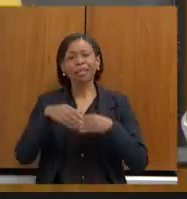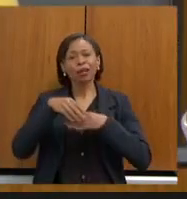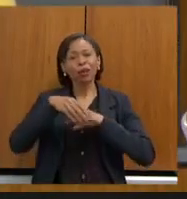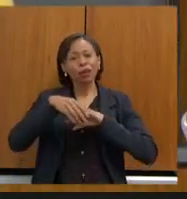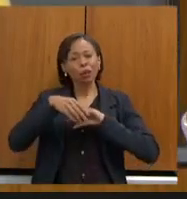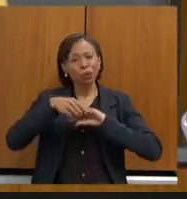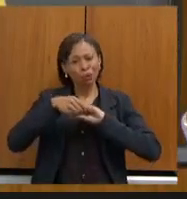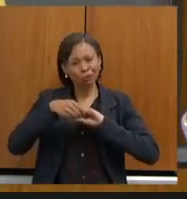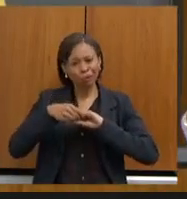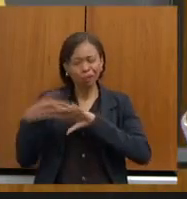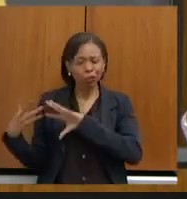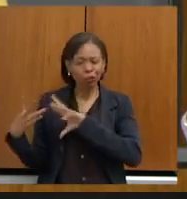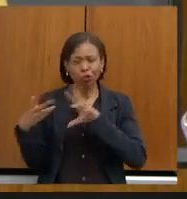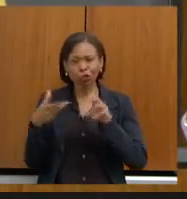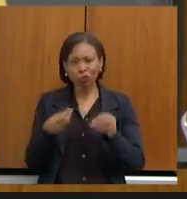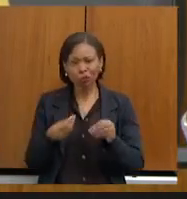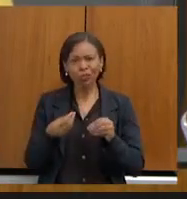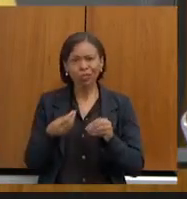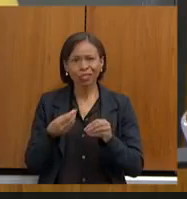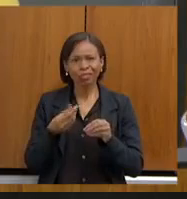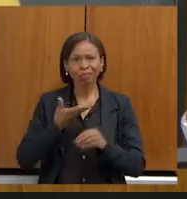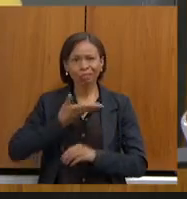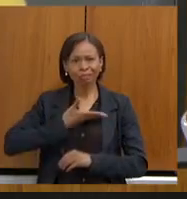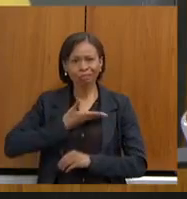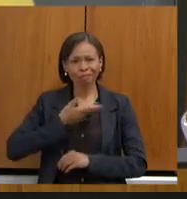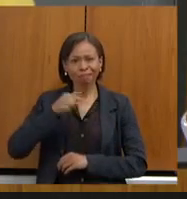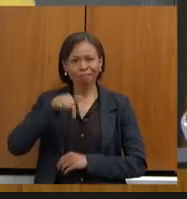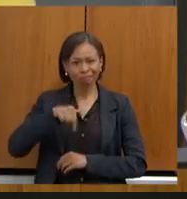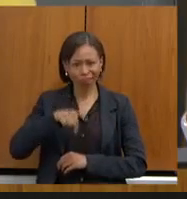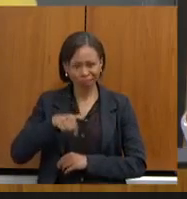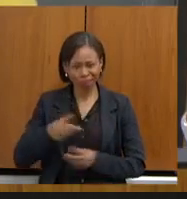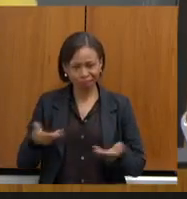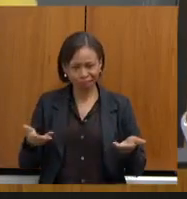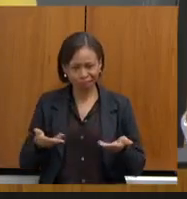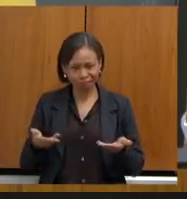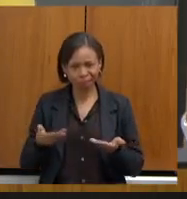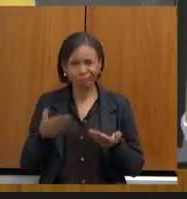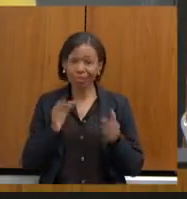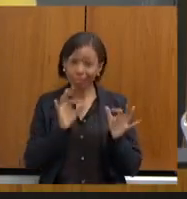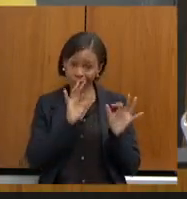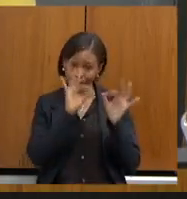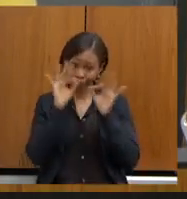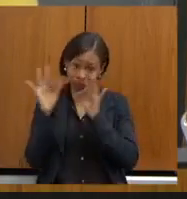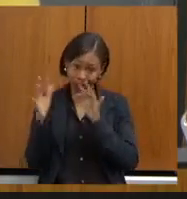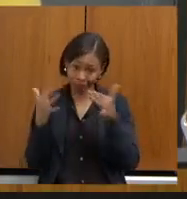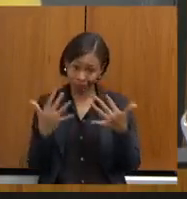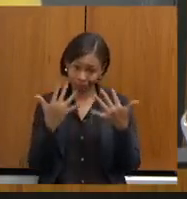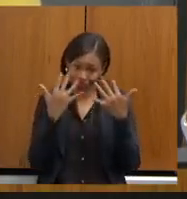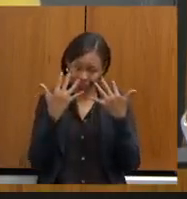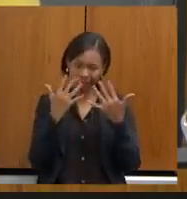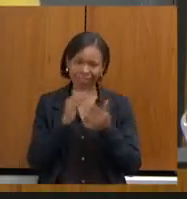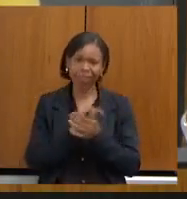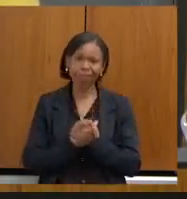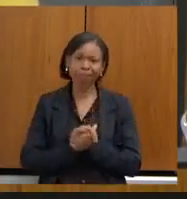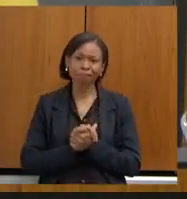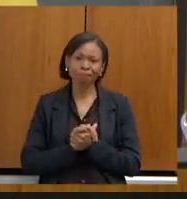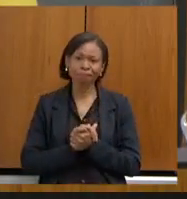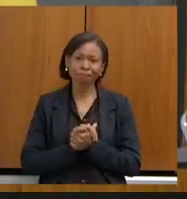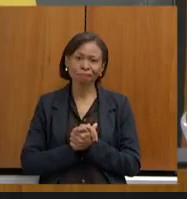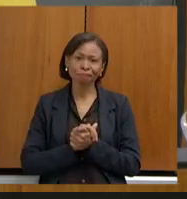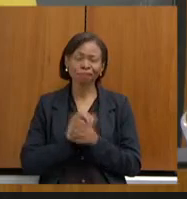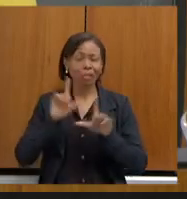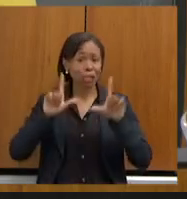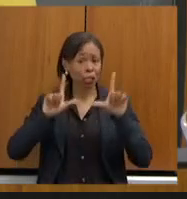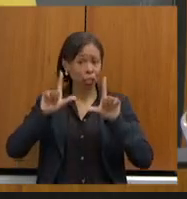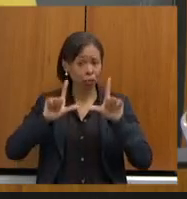a todos os colegas aqui presentes também nos acompanham virtualmente e as pessoas que nos acompanham